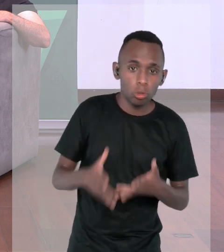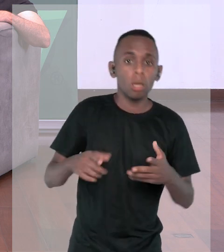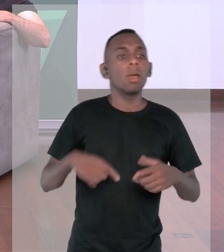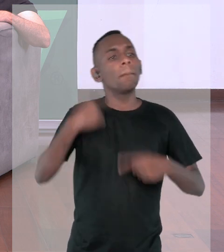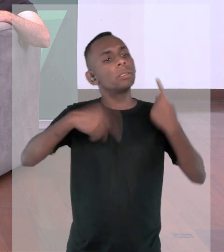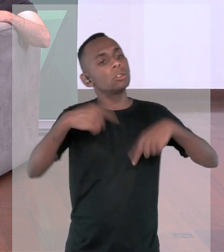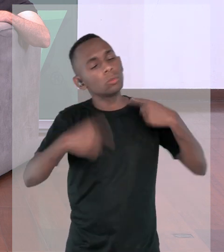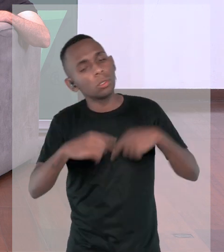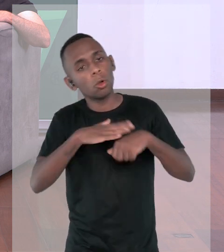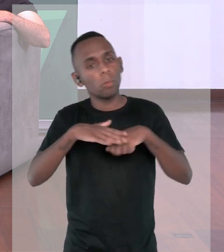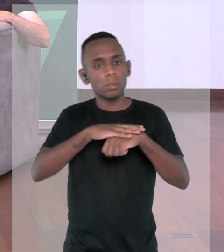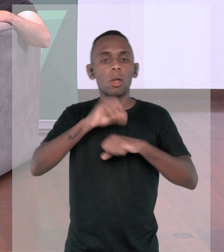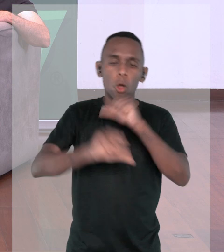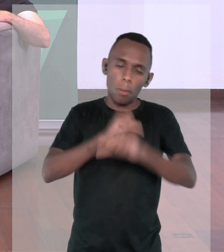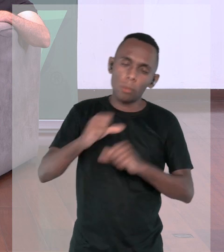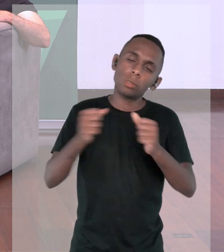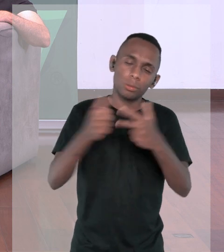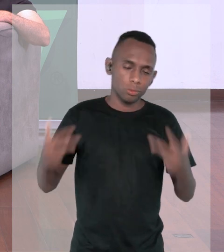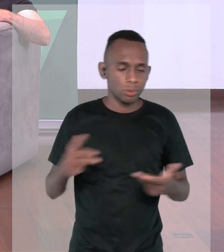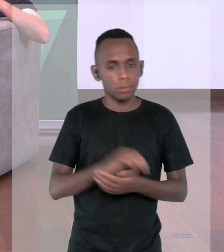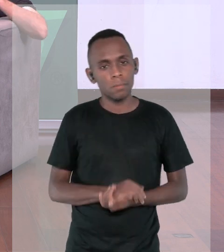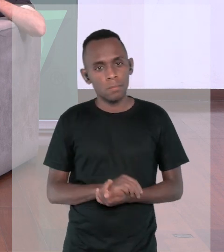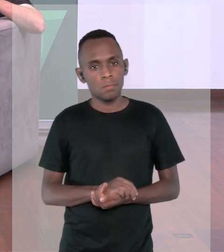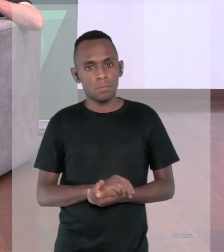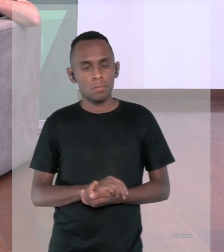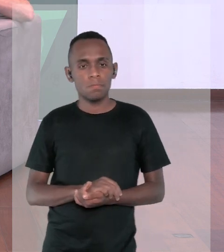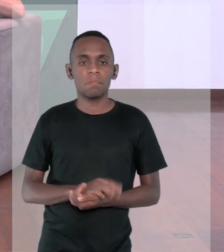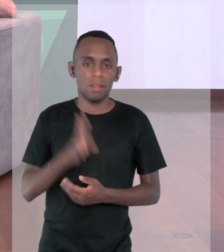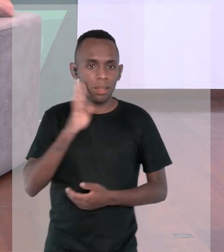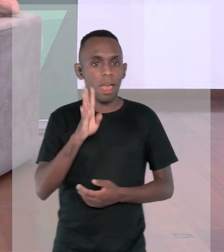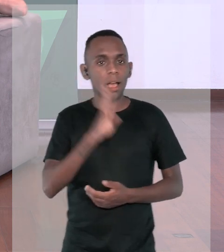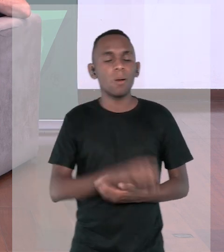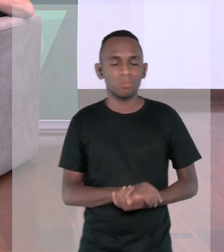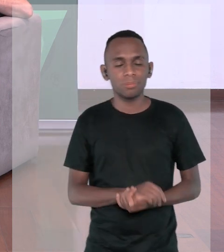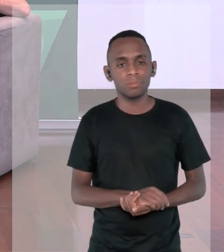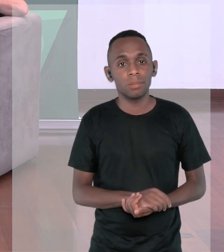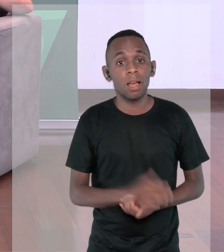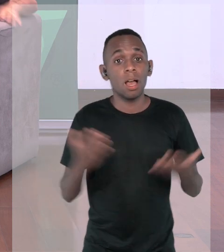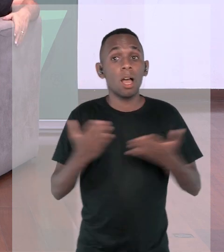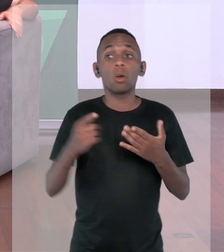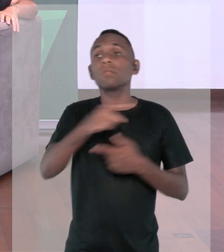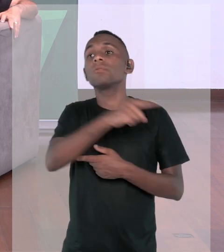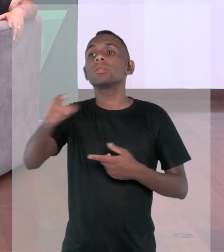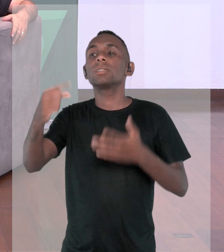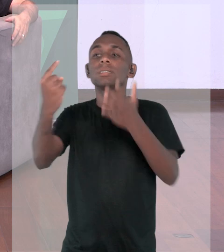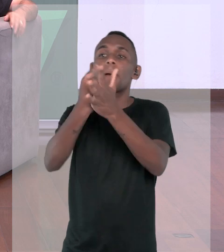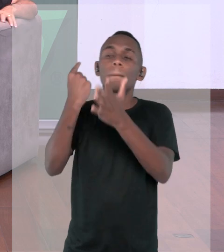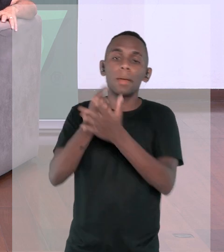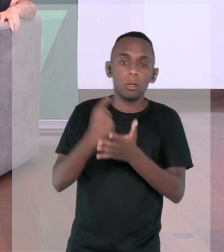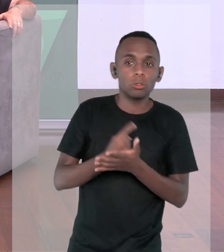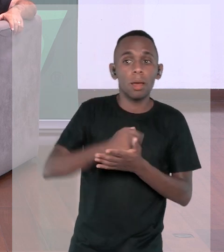perguntas e conversar, a gente muda as situações, né? Legal. Gente, agora é a vez de vocês. Me ajudem